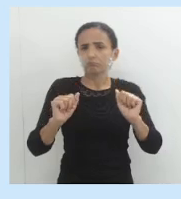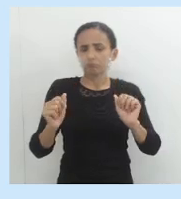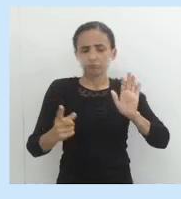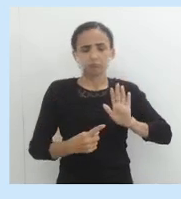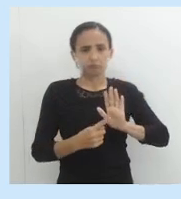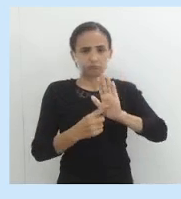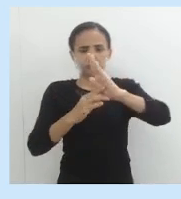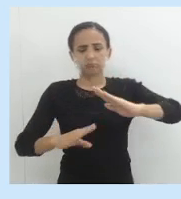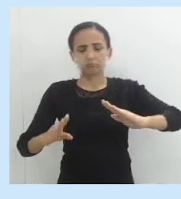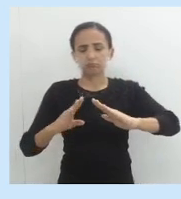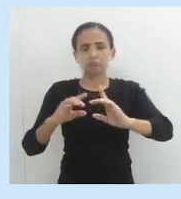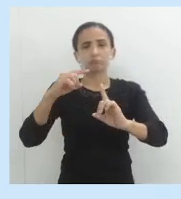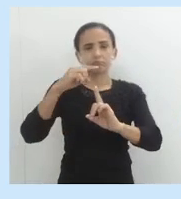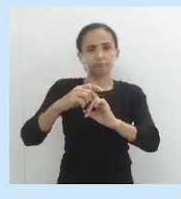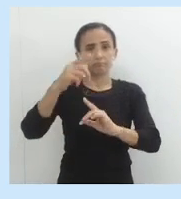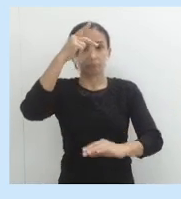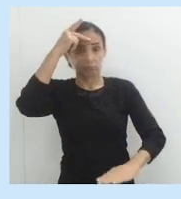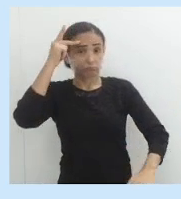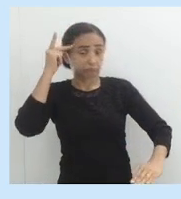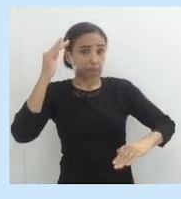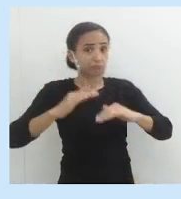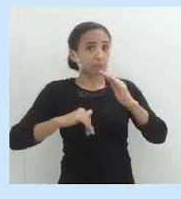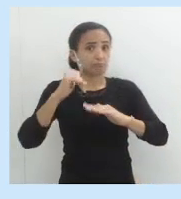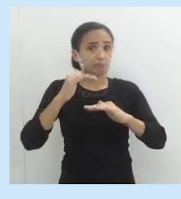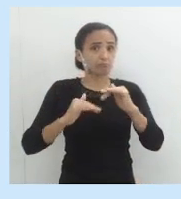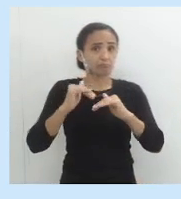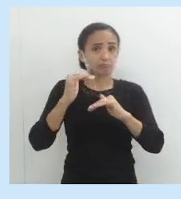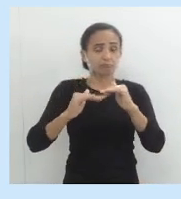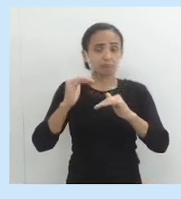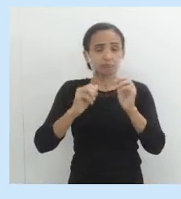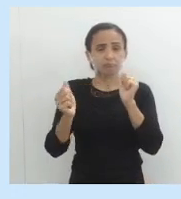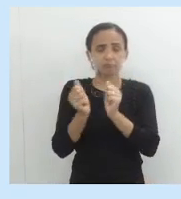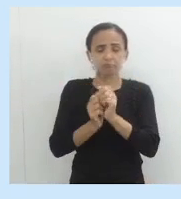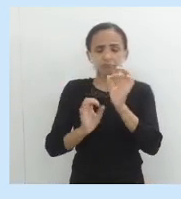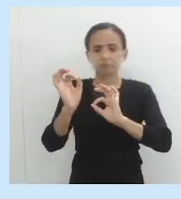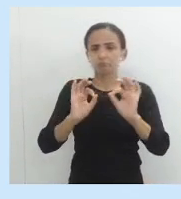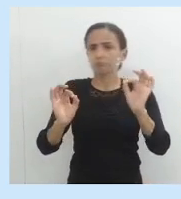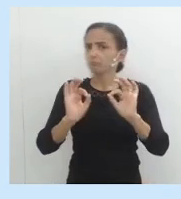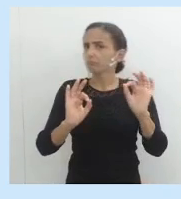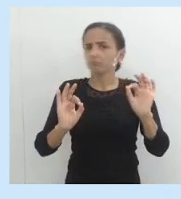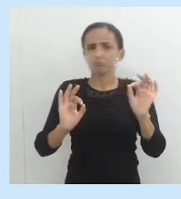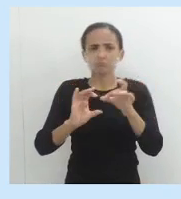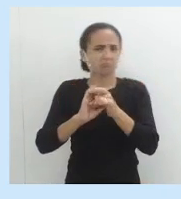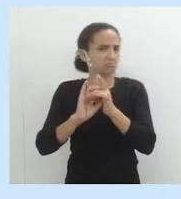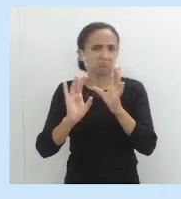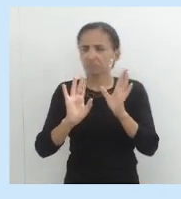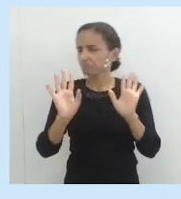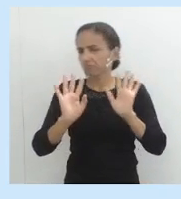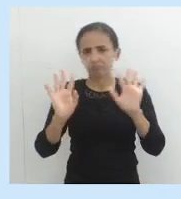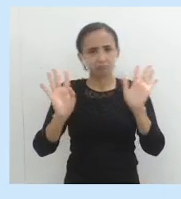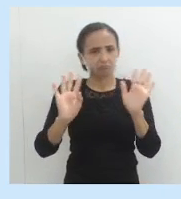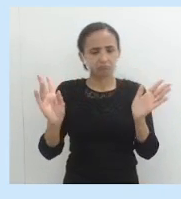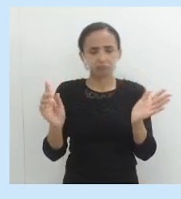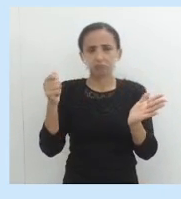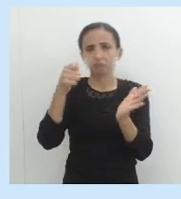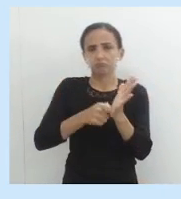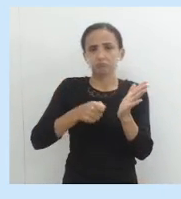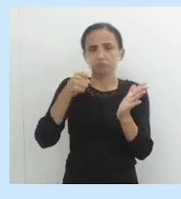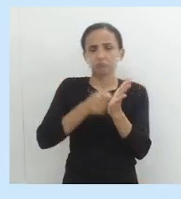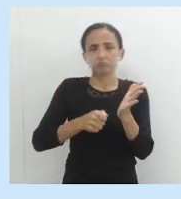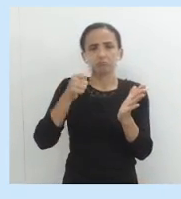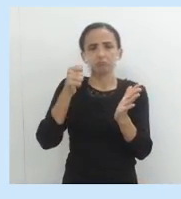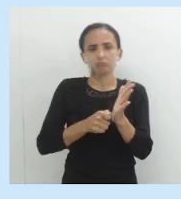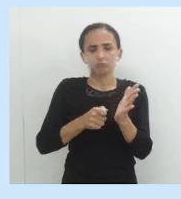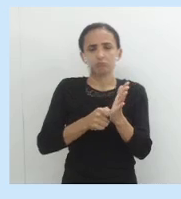Igreja. O artista desse período, ele não tinha liberdade para expressar a arte do jeito que ele quisesse. Então